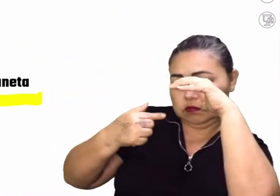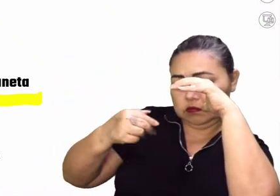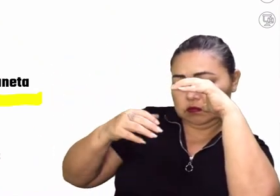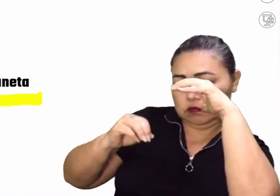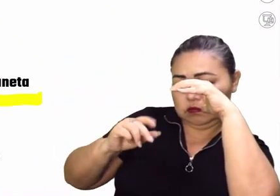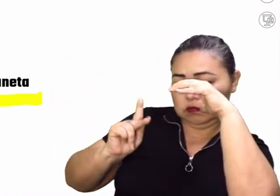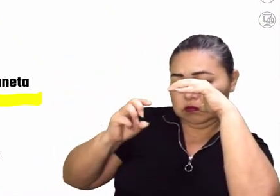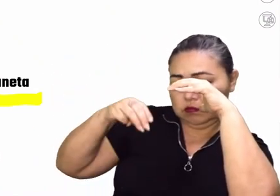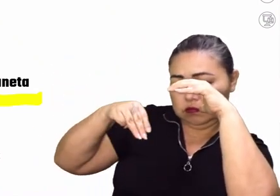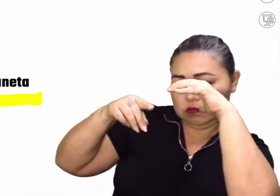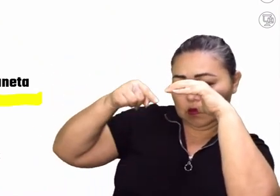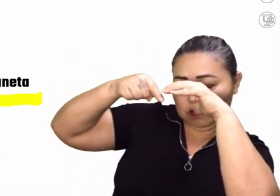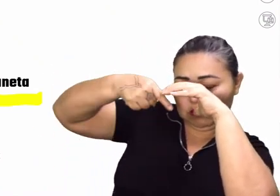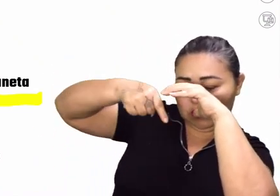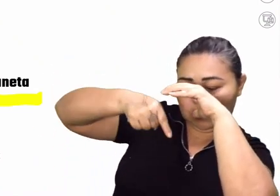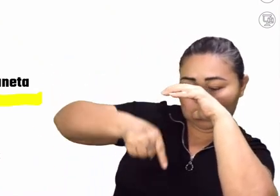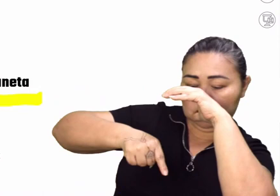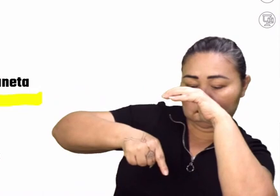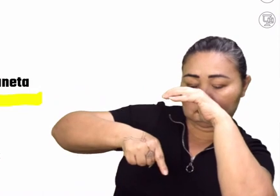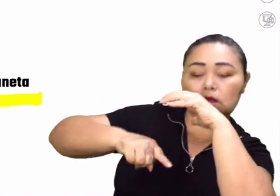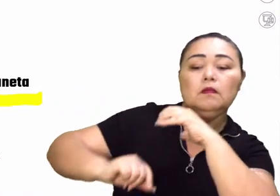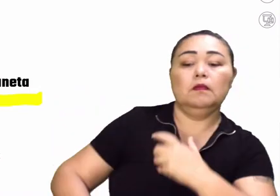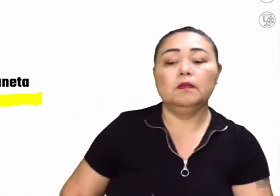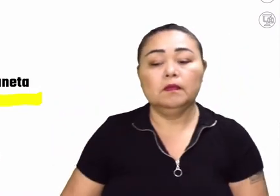6.370 km exatamente